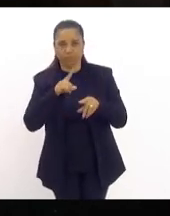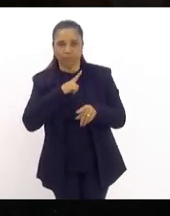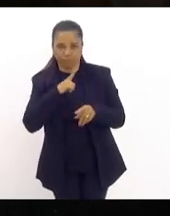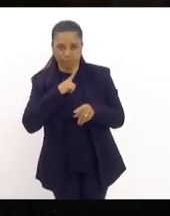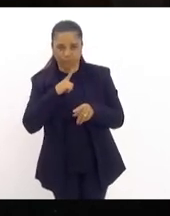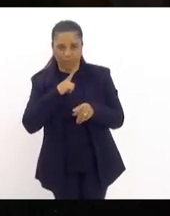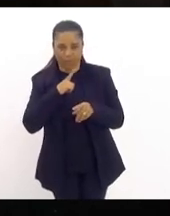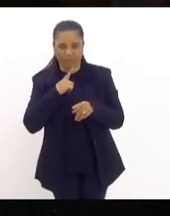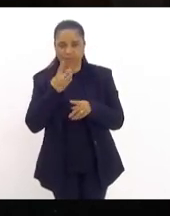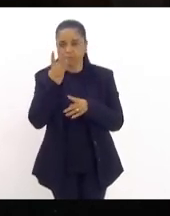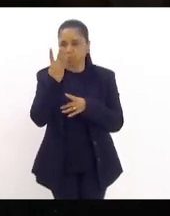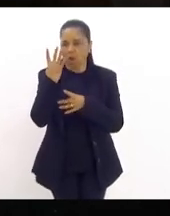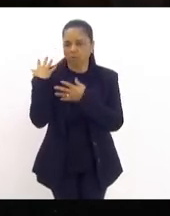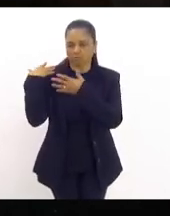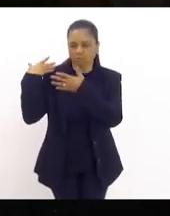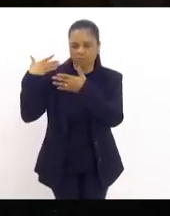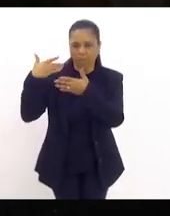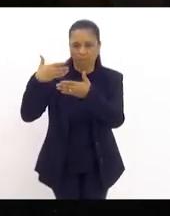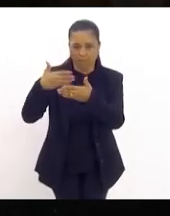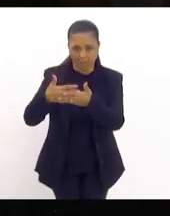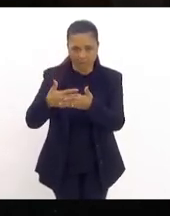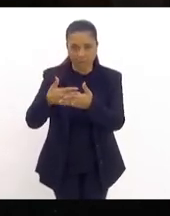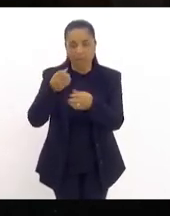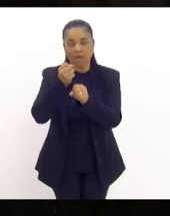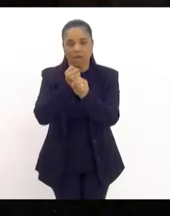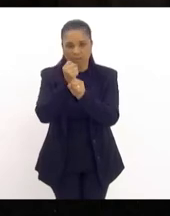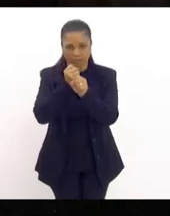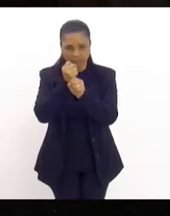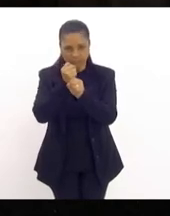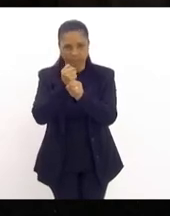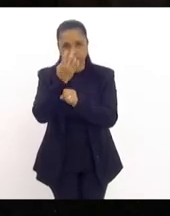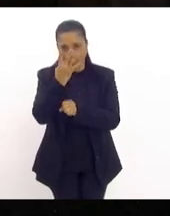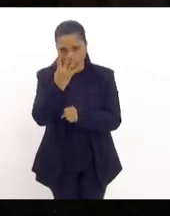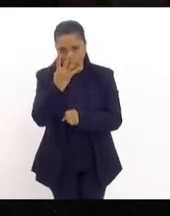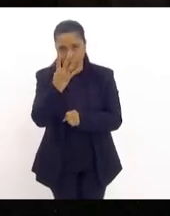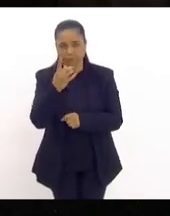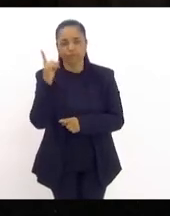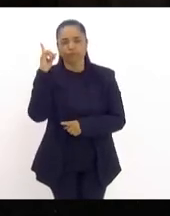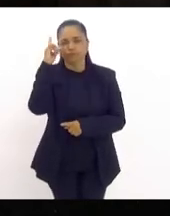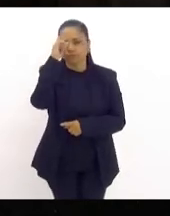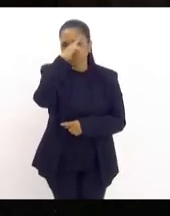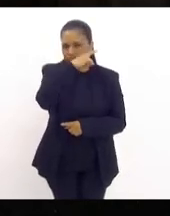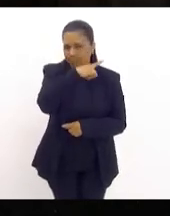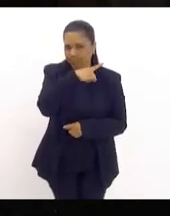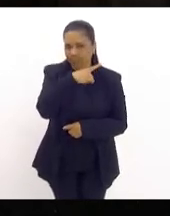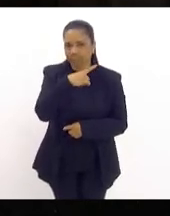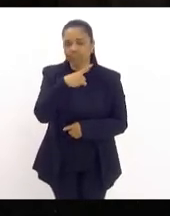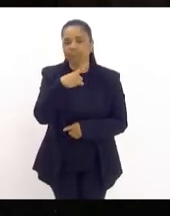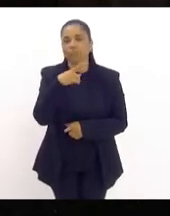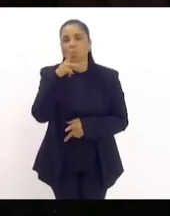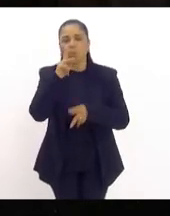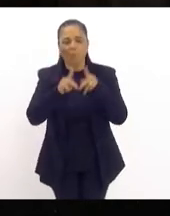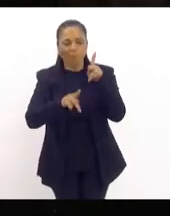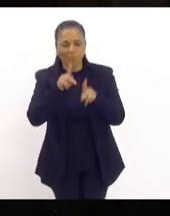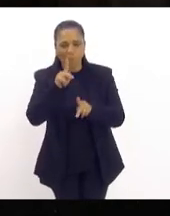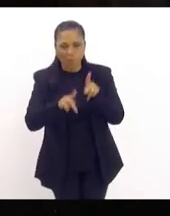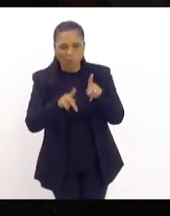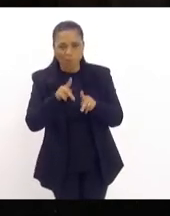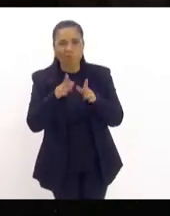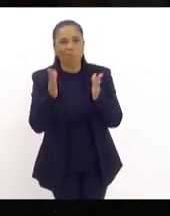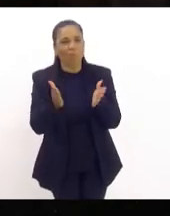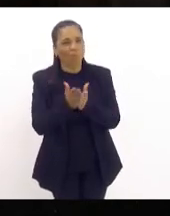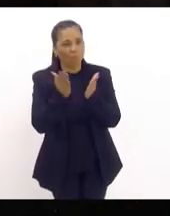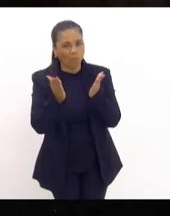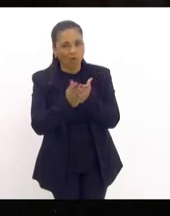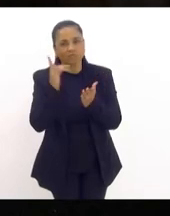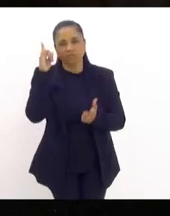desses últimos 4 anos que a gente vivenciou de muita dificuldade, sobretudo para o povo mais pobre. E aí é